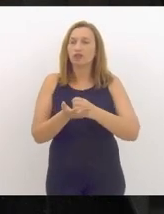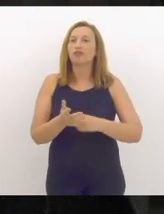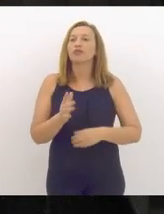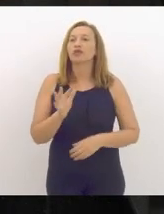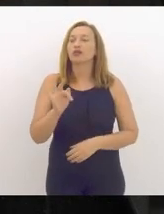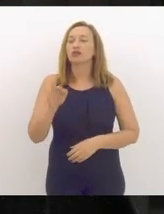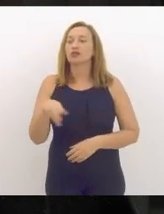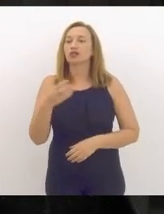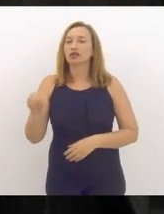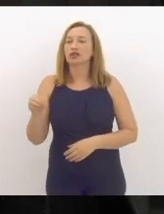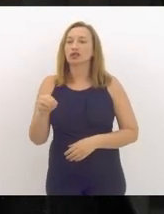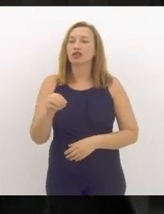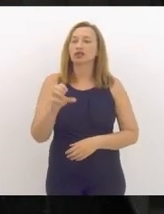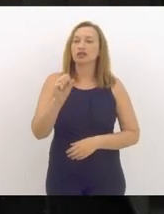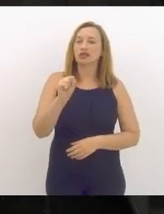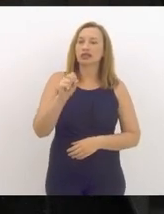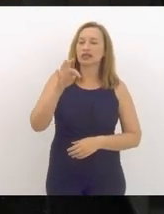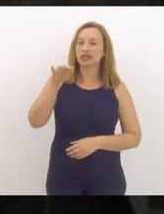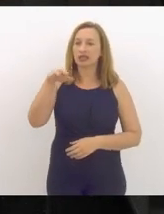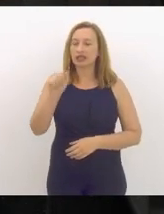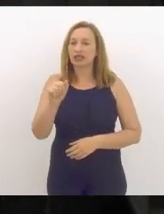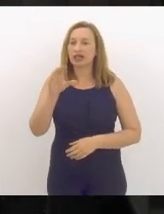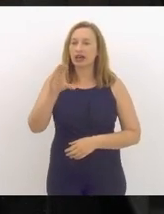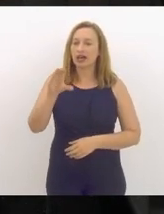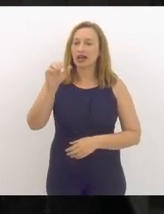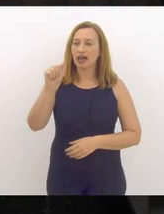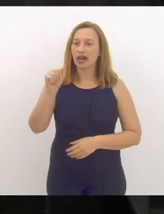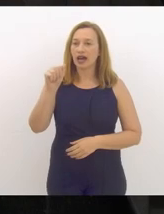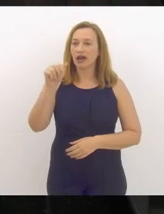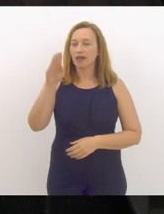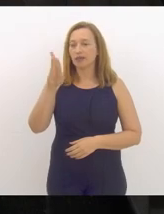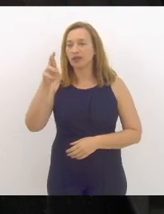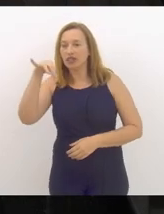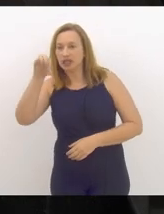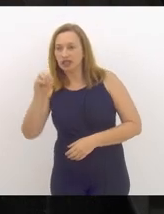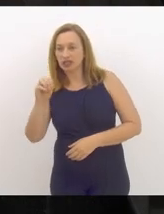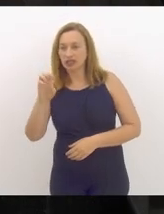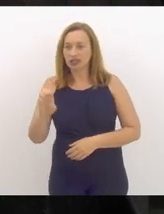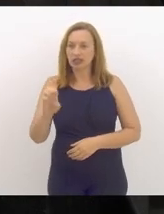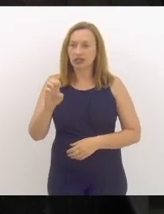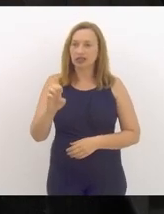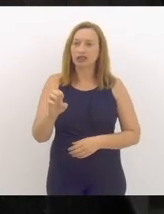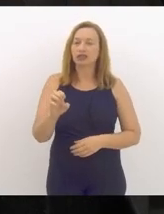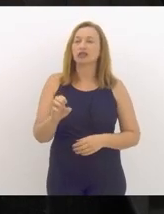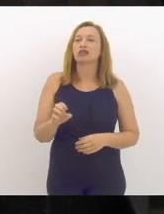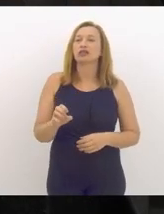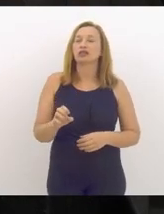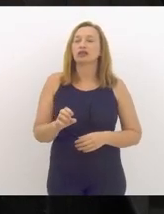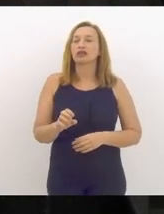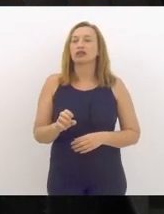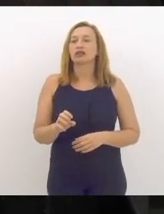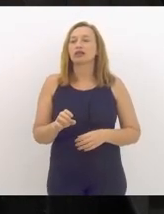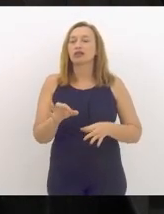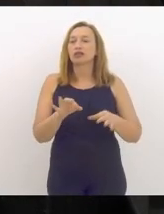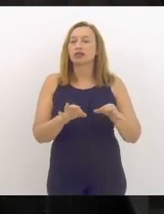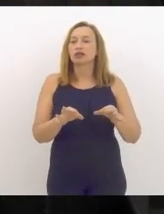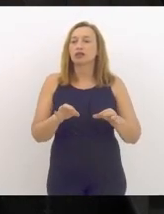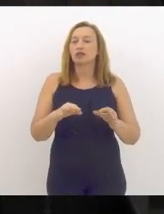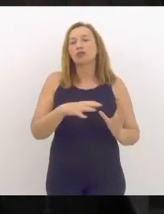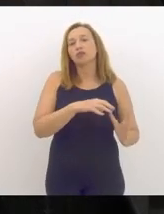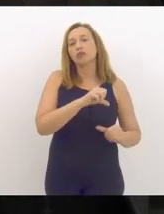Fundação Santa Cabrini, no projeto Qualificação Profissional de Apedados, o programa Mudar de